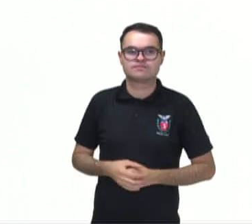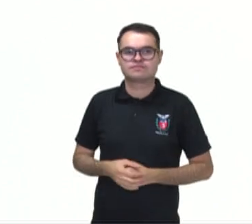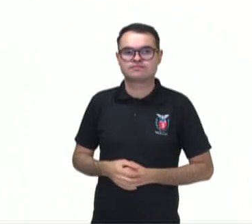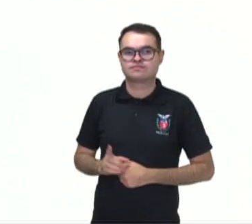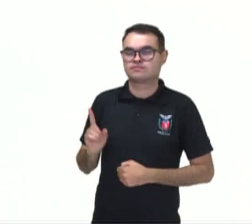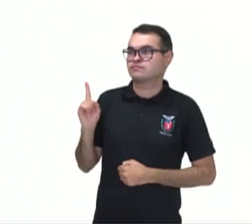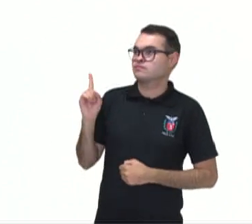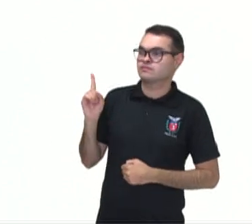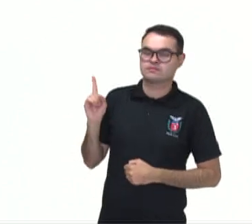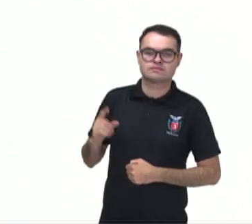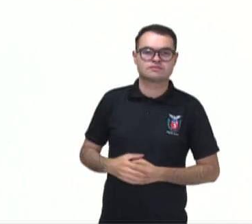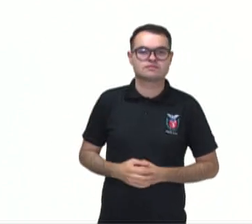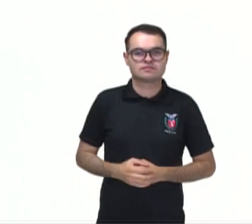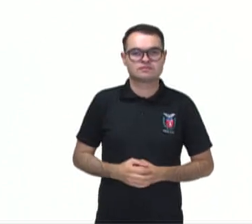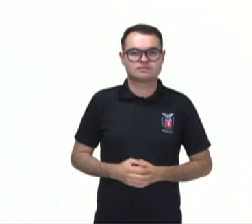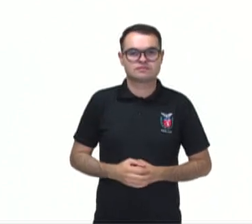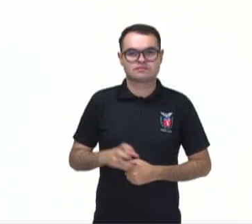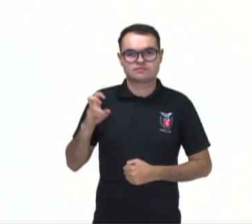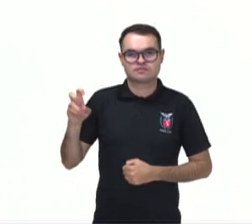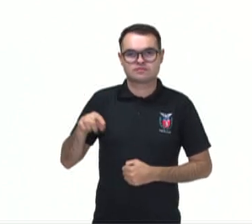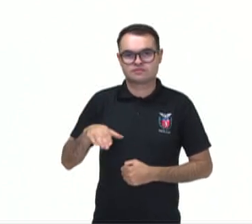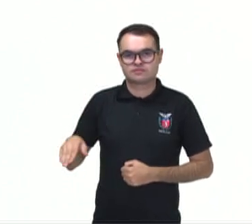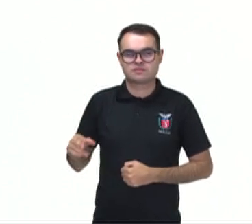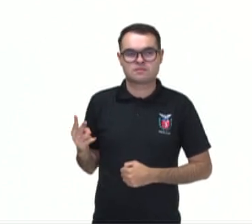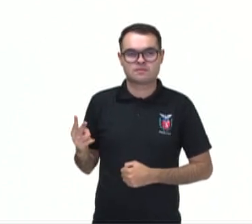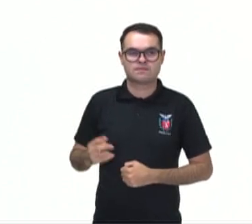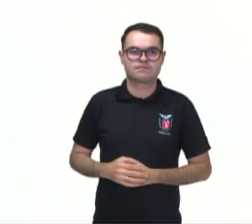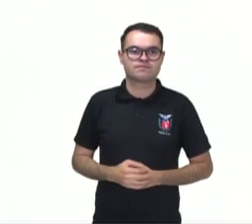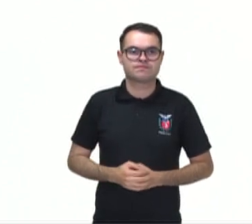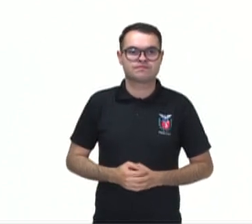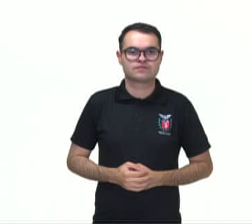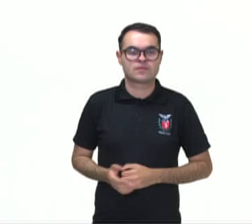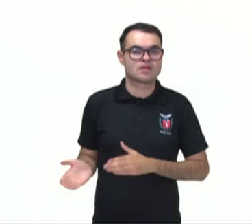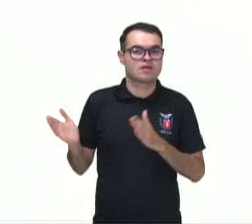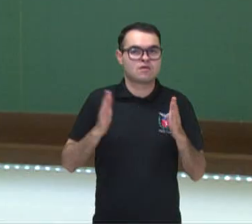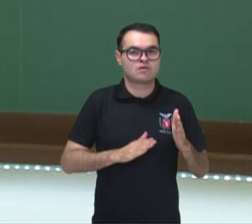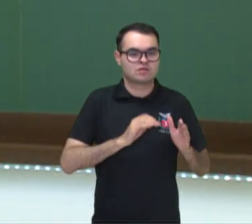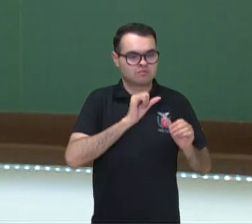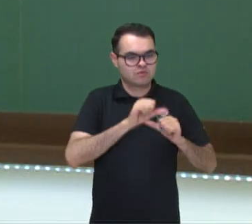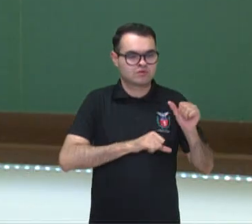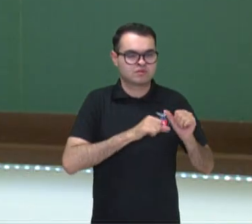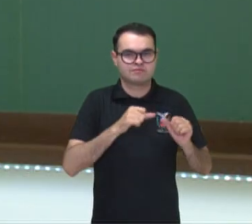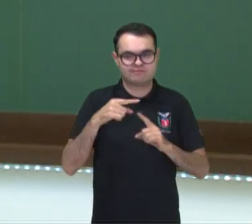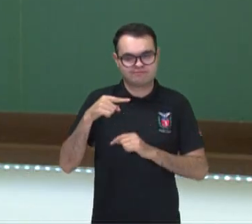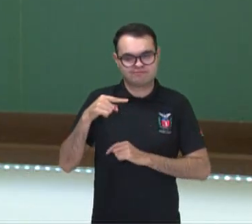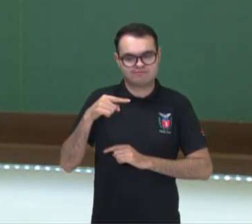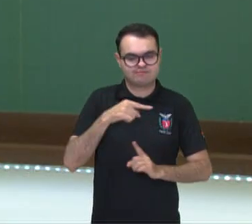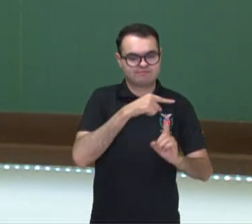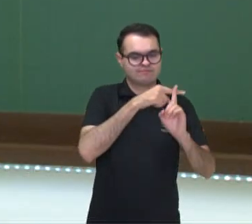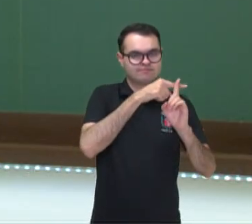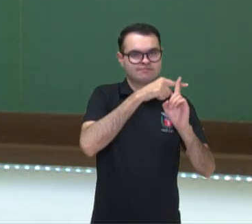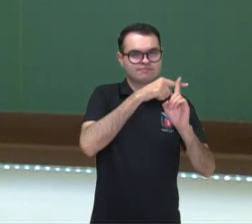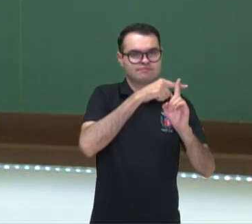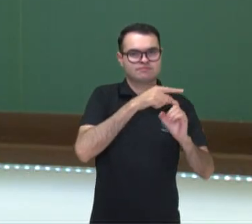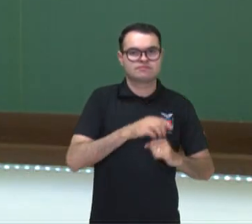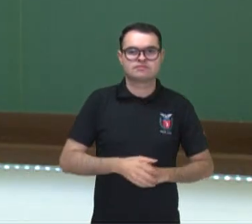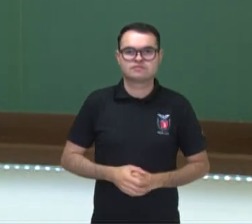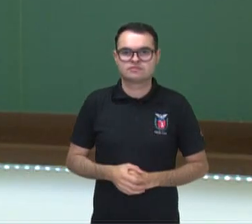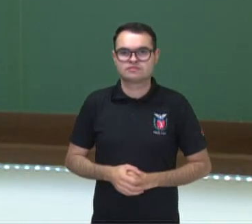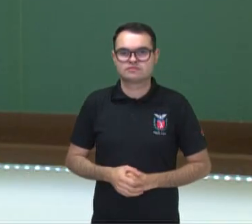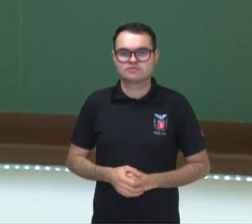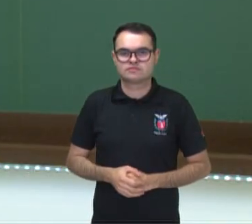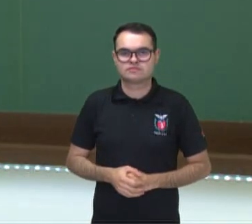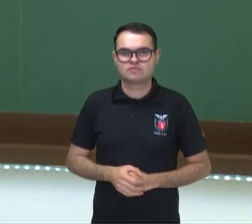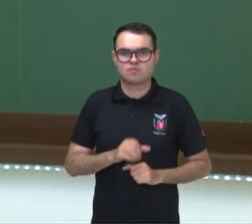2 dividindo, 5 meios. E a outra? A outra só muda um sinal, então vai mudar apenas um sinal, ó. Mais 5